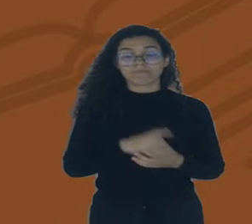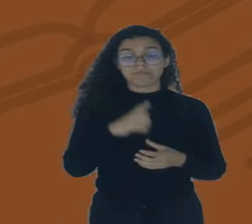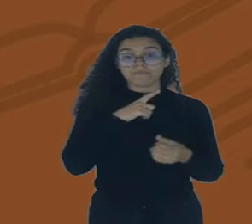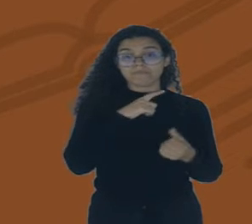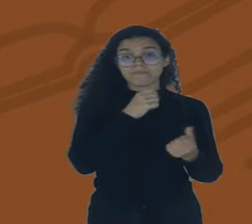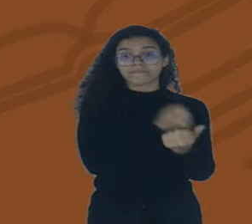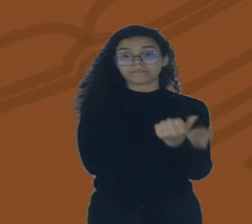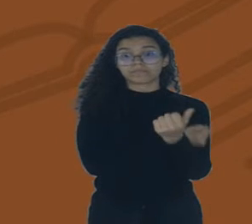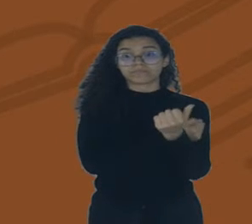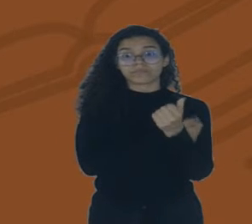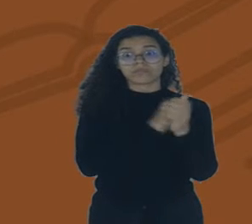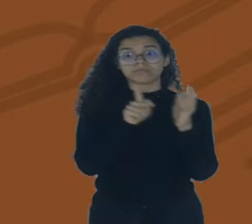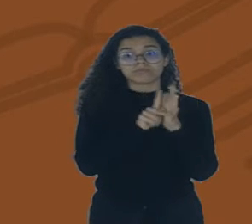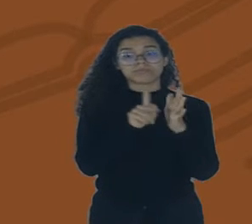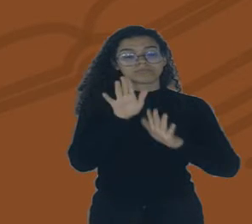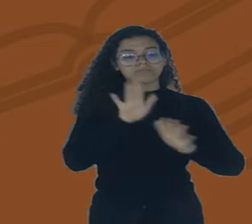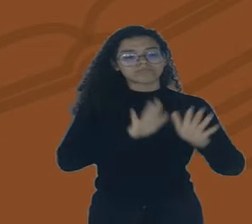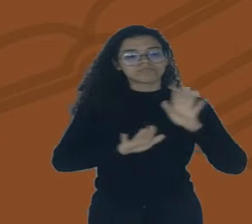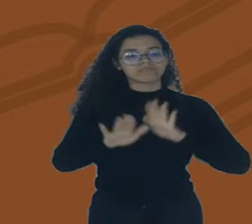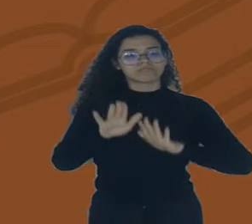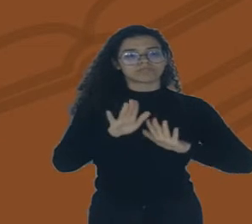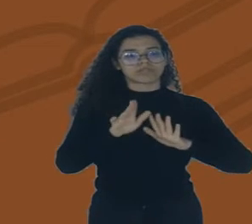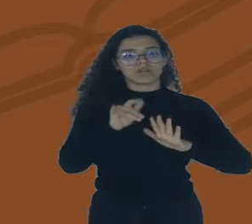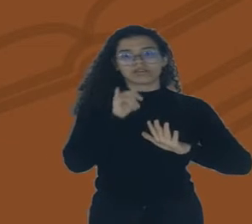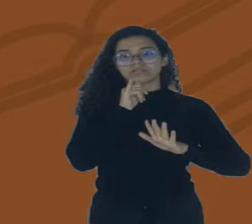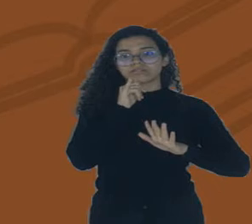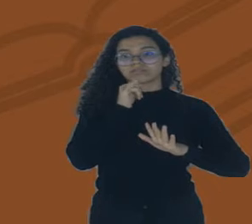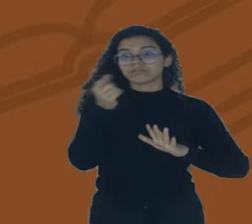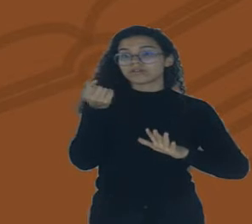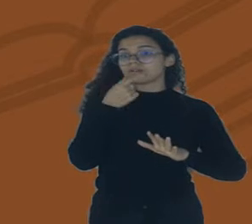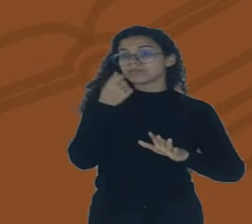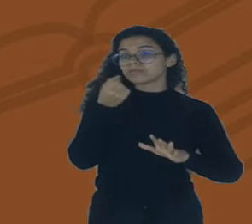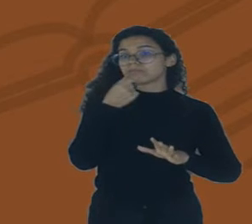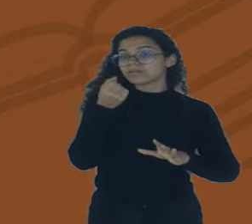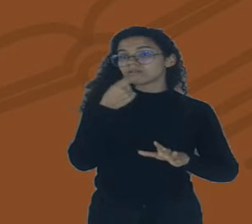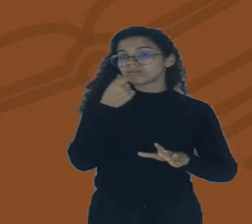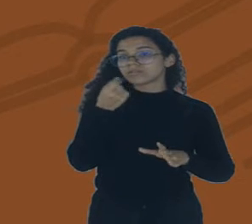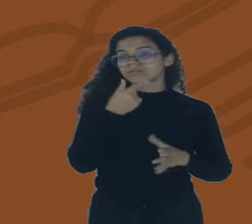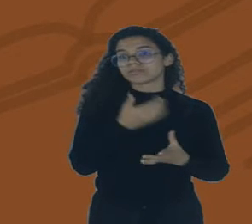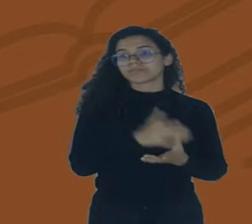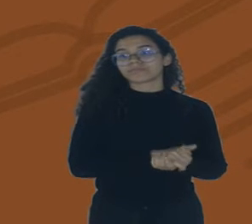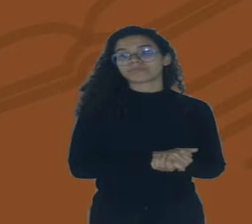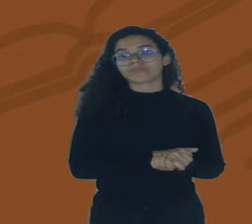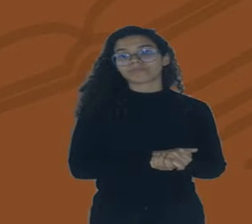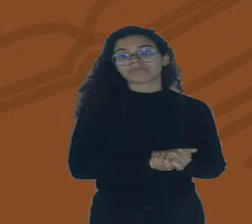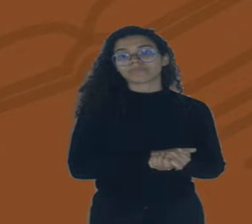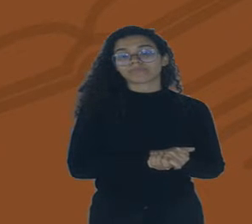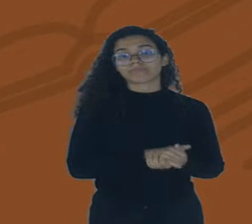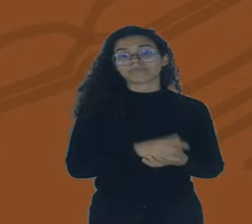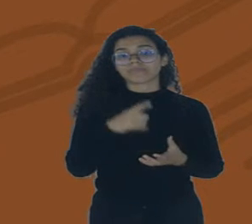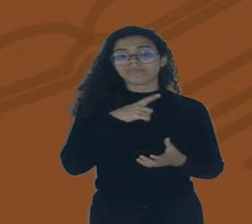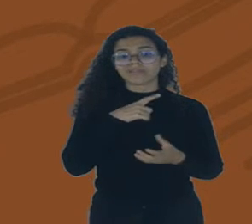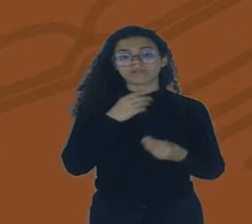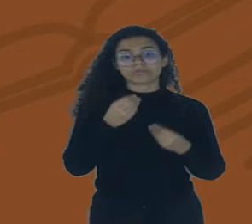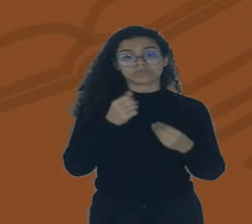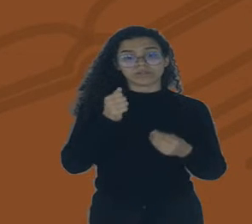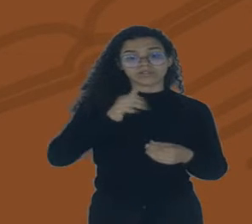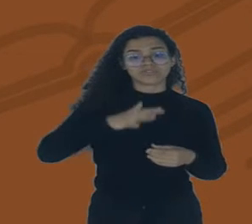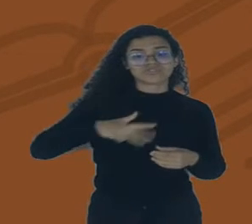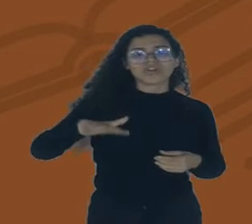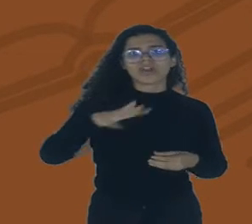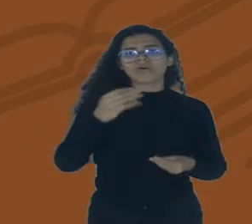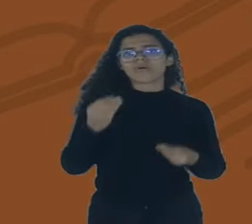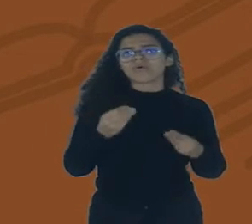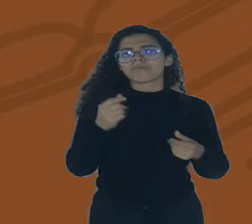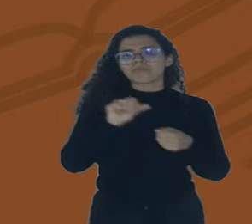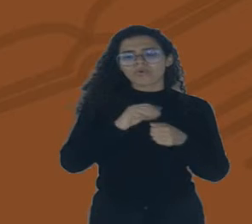drogas que têm ação terapêutica, como os medicamentos, né, alguns remédios, né? Ô professor, quais são os efeitos gerais que essas drogas podem